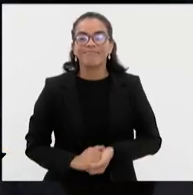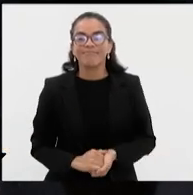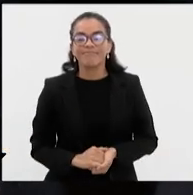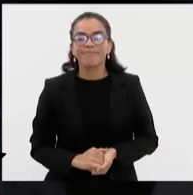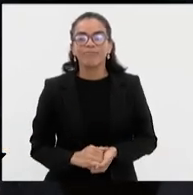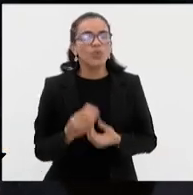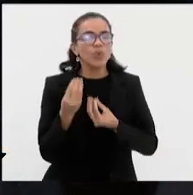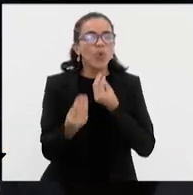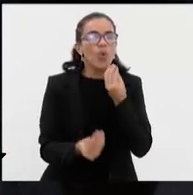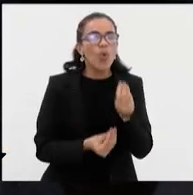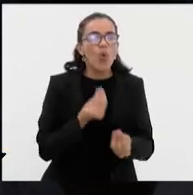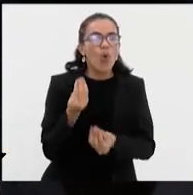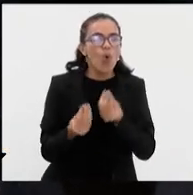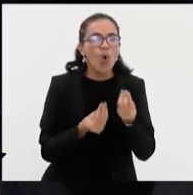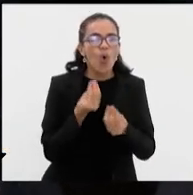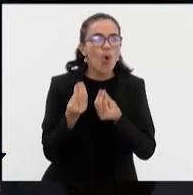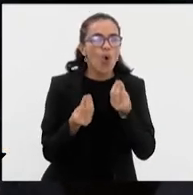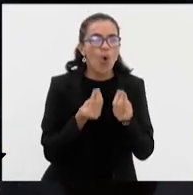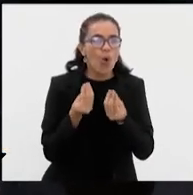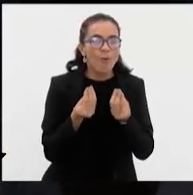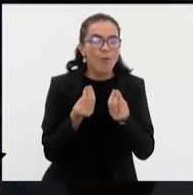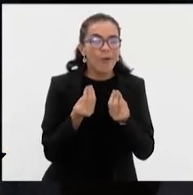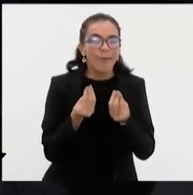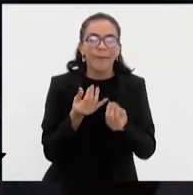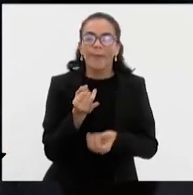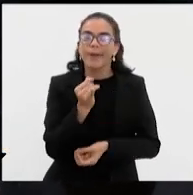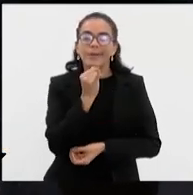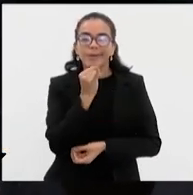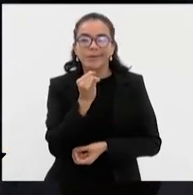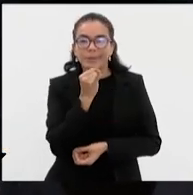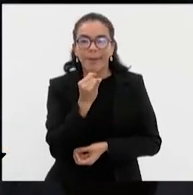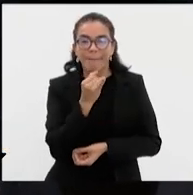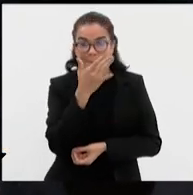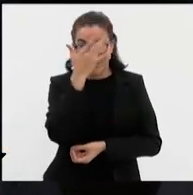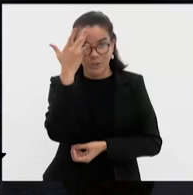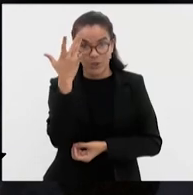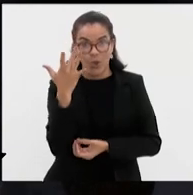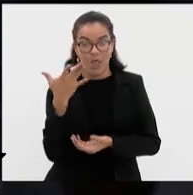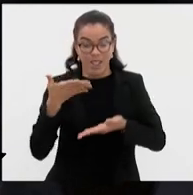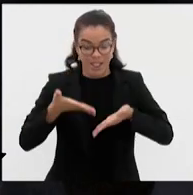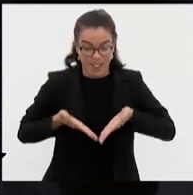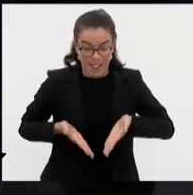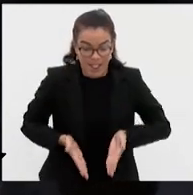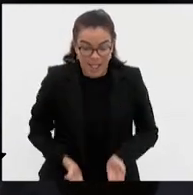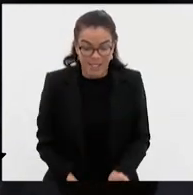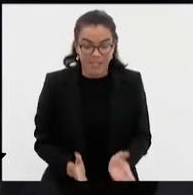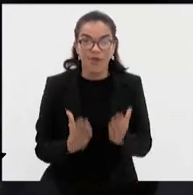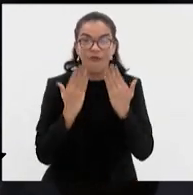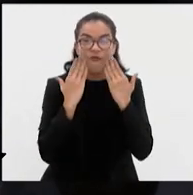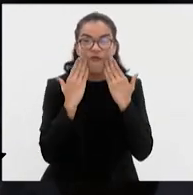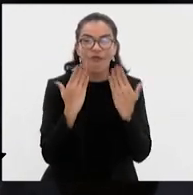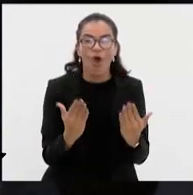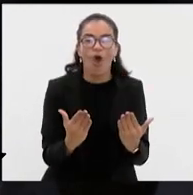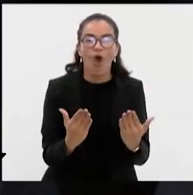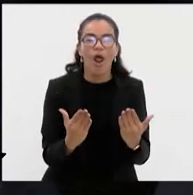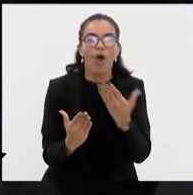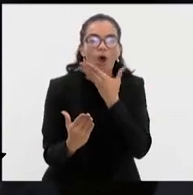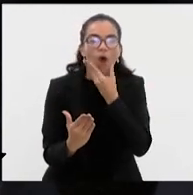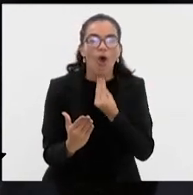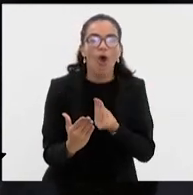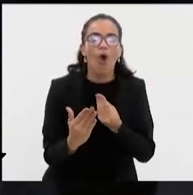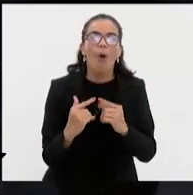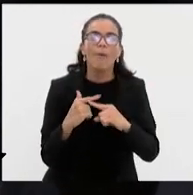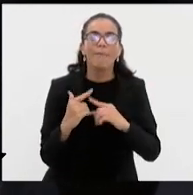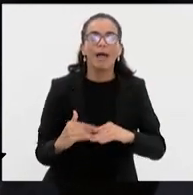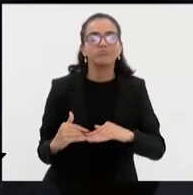Como é que eu vou decidir se uma pessoa nasceu com sexo X e ela, ao longo da